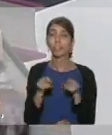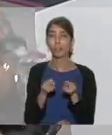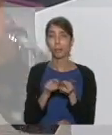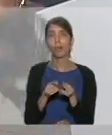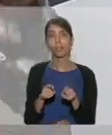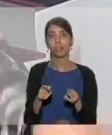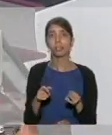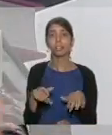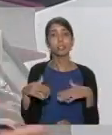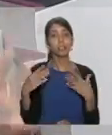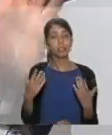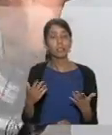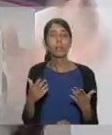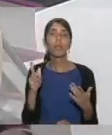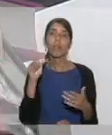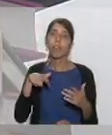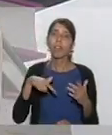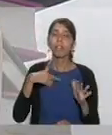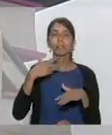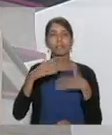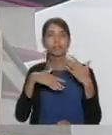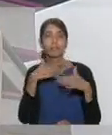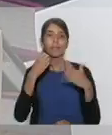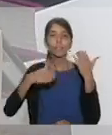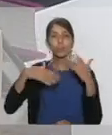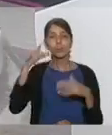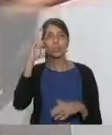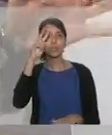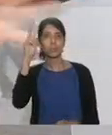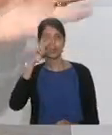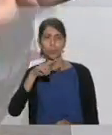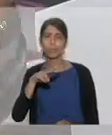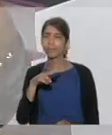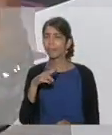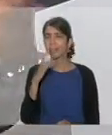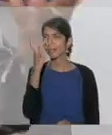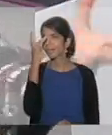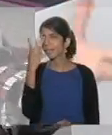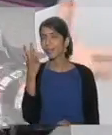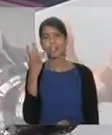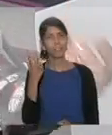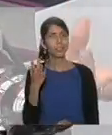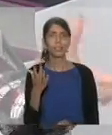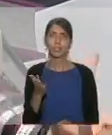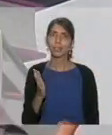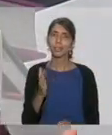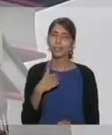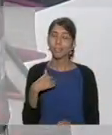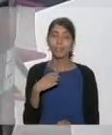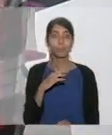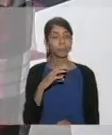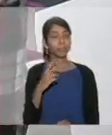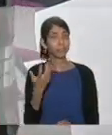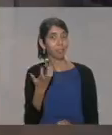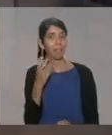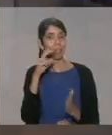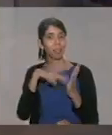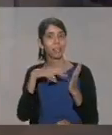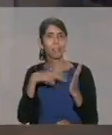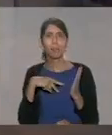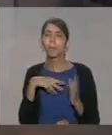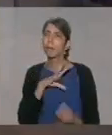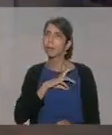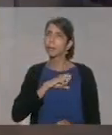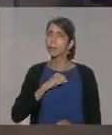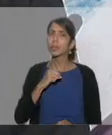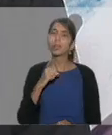também. Então, em cima disso, vai desenvolver a trama toda. Então, foi muito mais fácil para mim. Já tô louca para ler. Foi muito mais